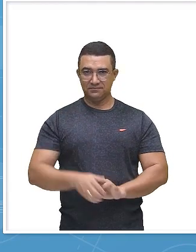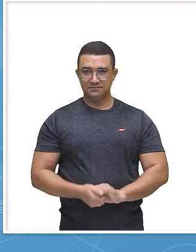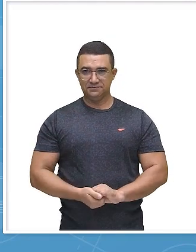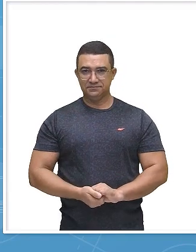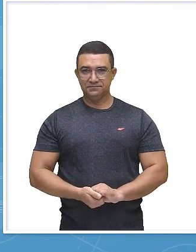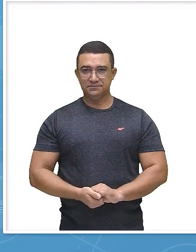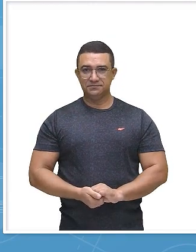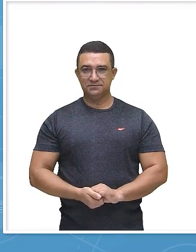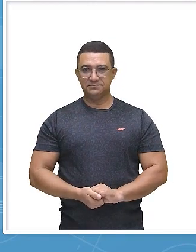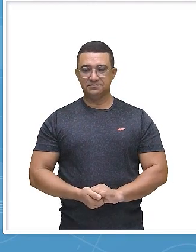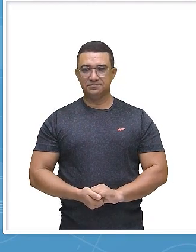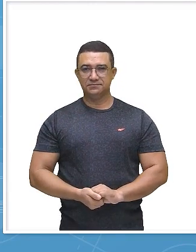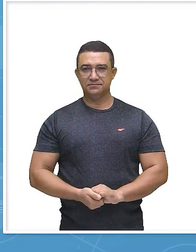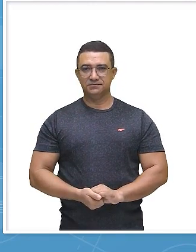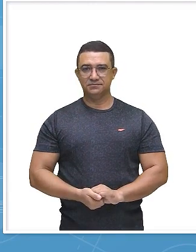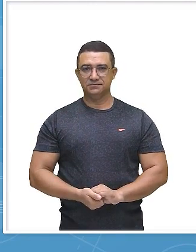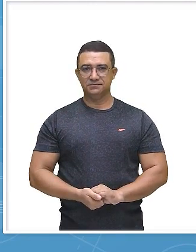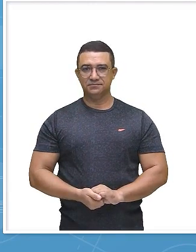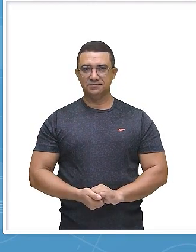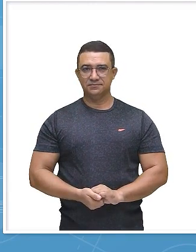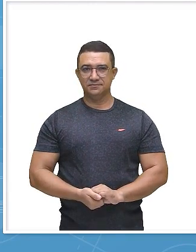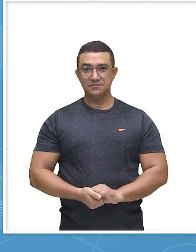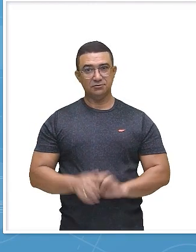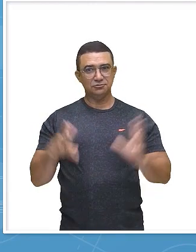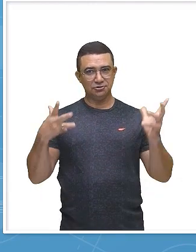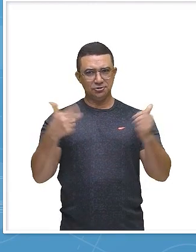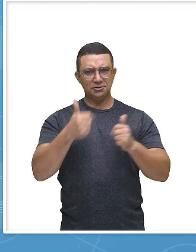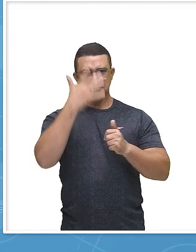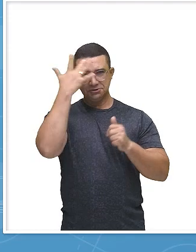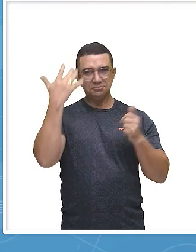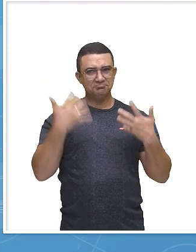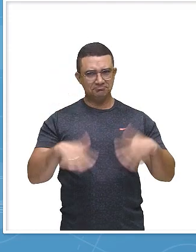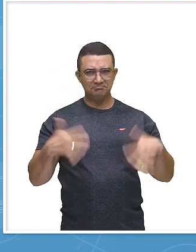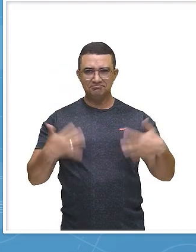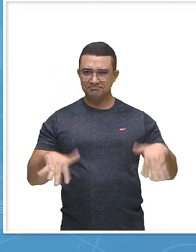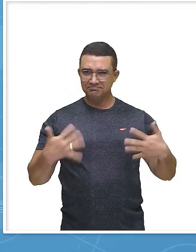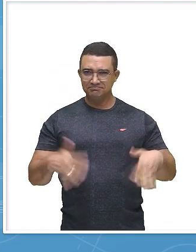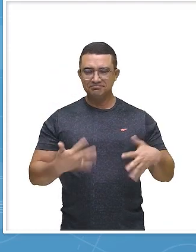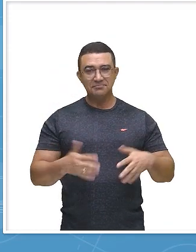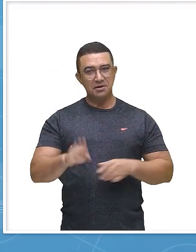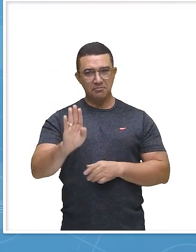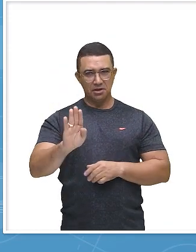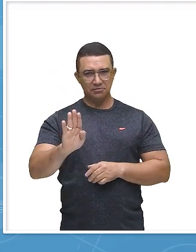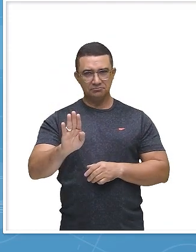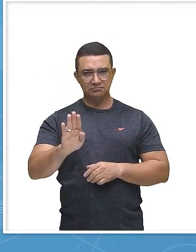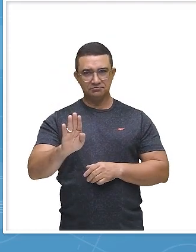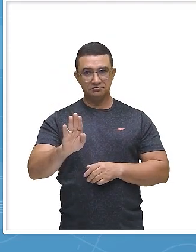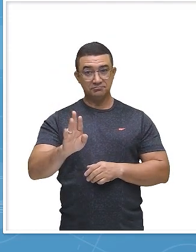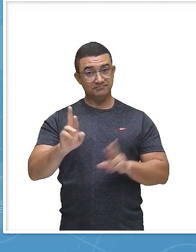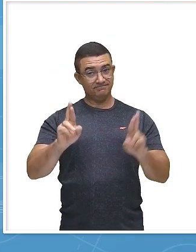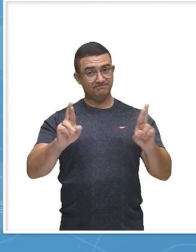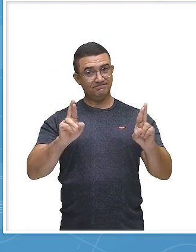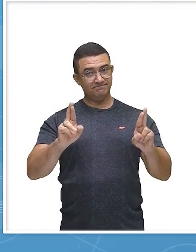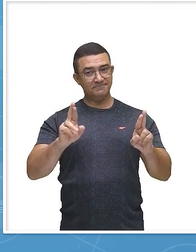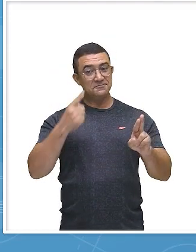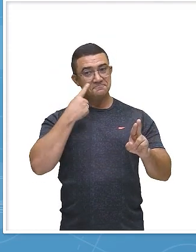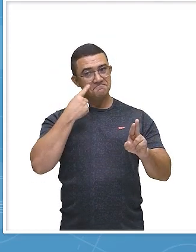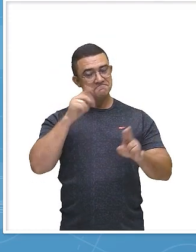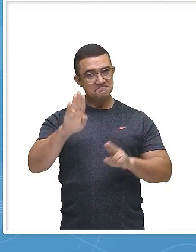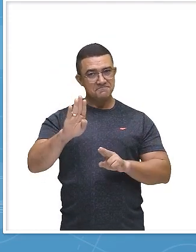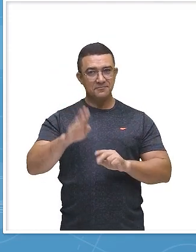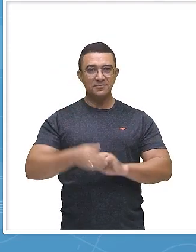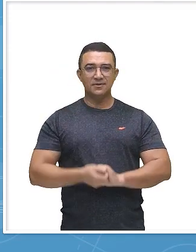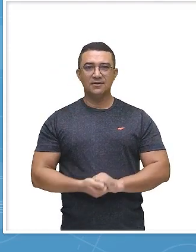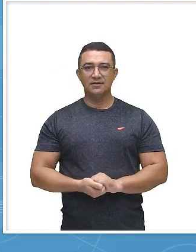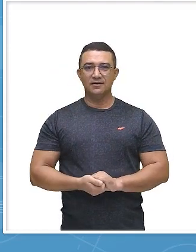está apostando na letra D. Ô, gente, todo mundo apostando na letra D. Será que é essa correta? Vamos ver quem mais? A Mirelle, é